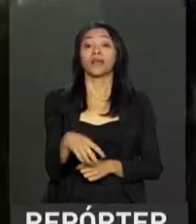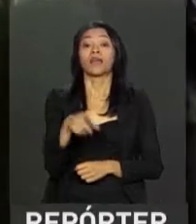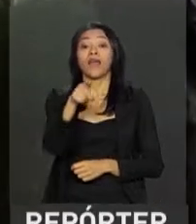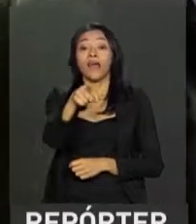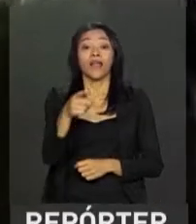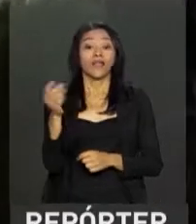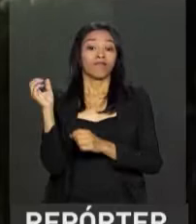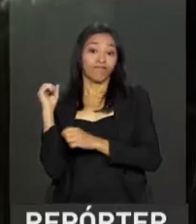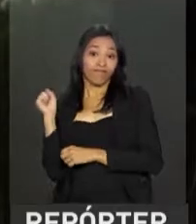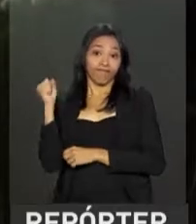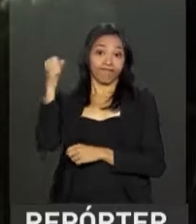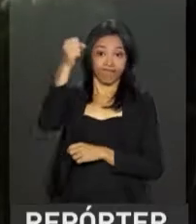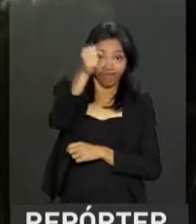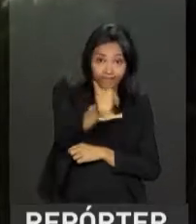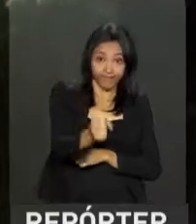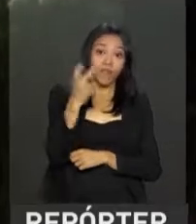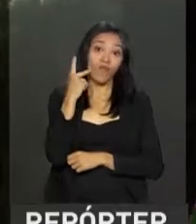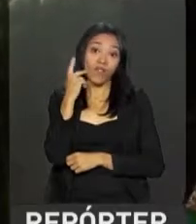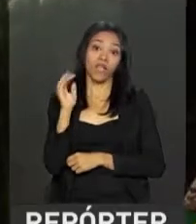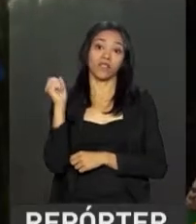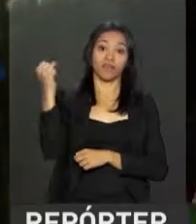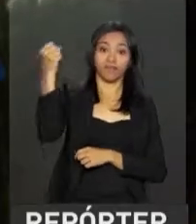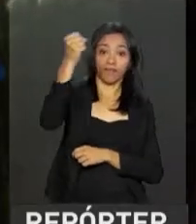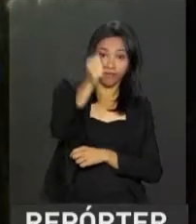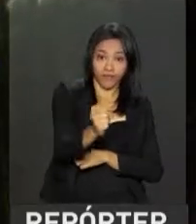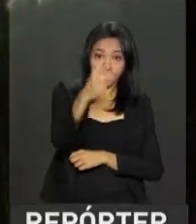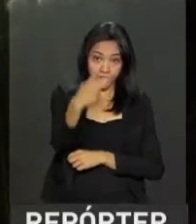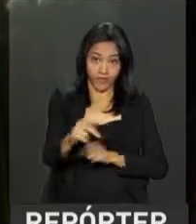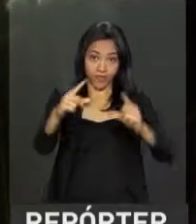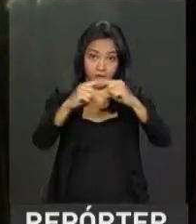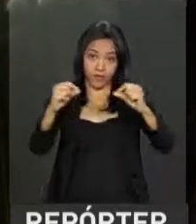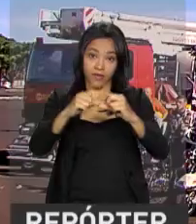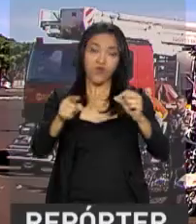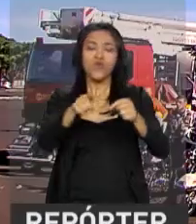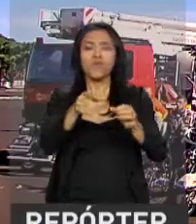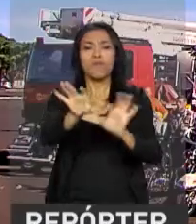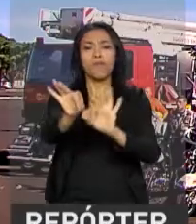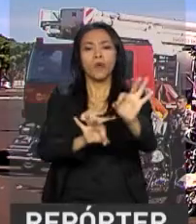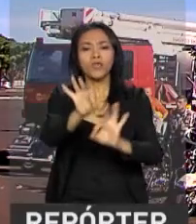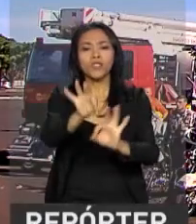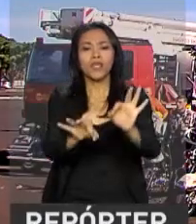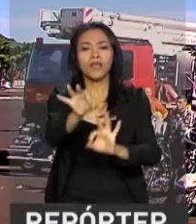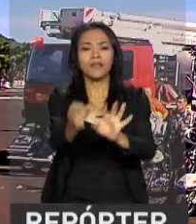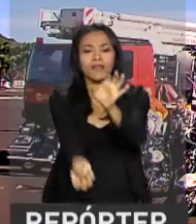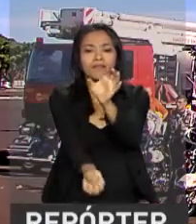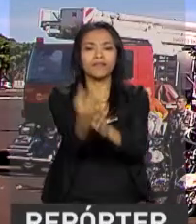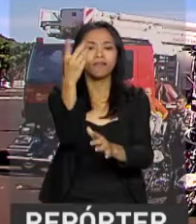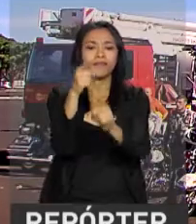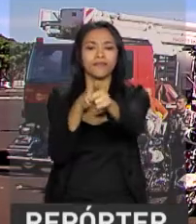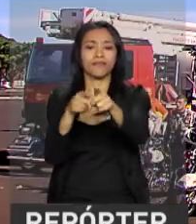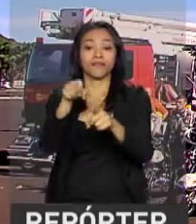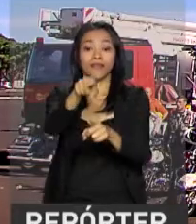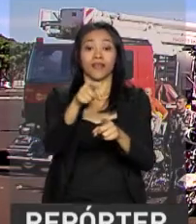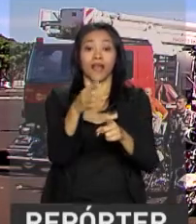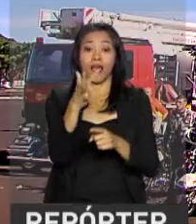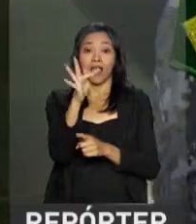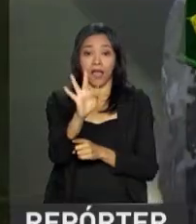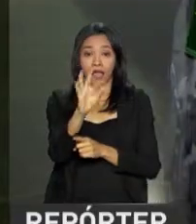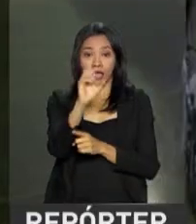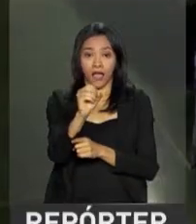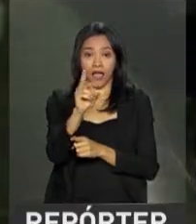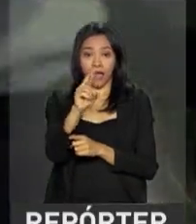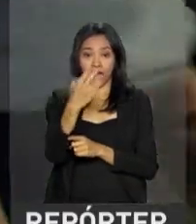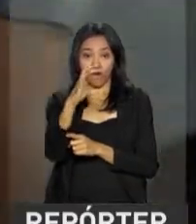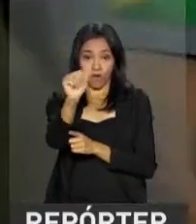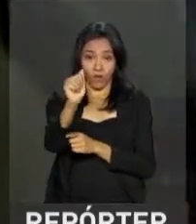saiu do ceará uma brasília para fazer parte de um projeto que acabava de nascer a força nacional de segurança pública hoje